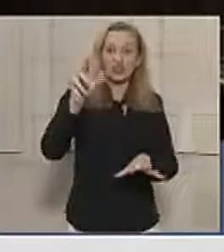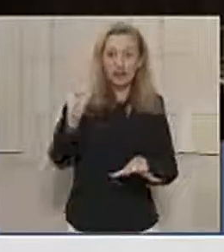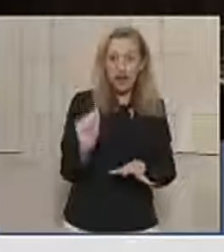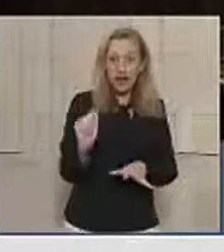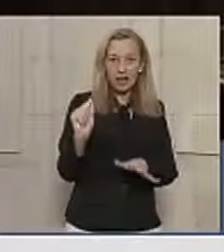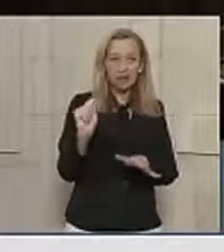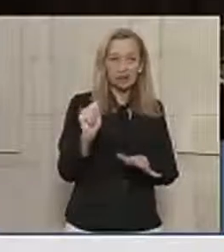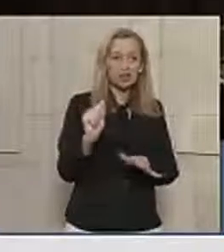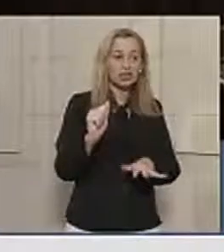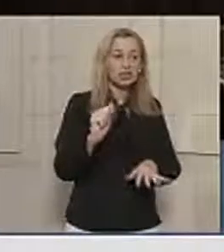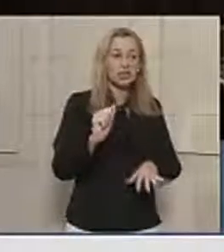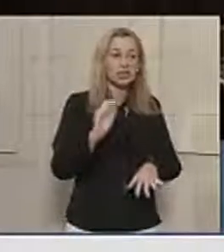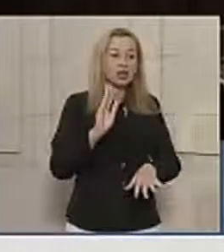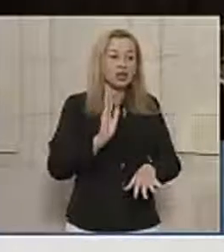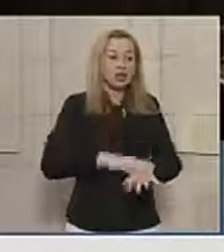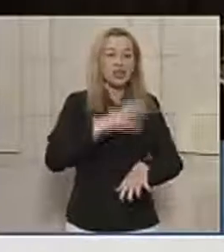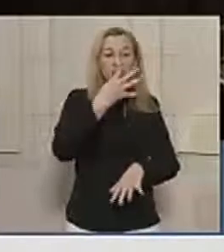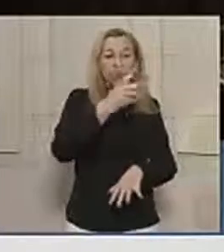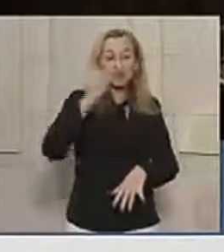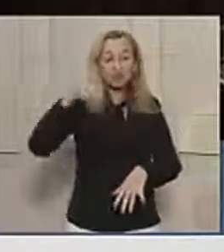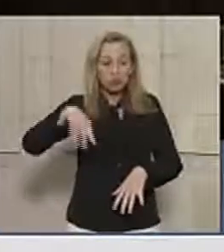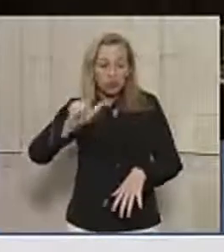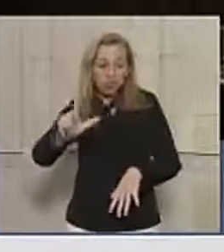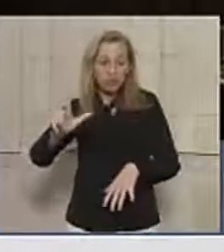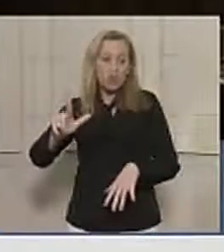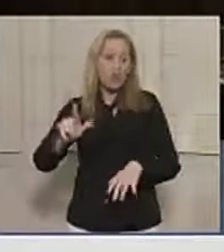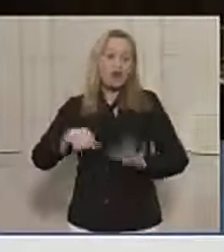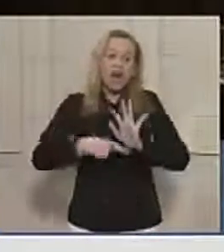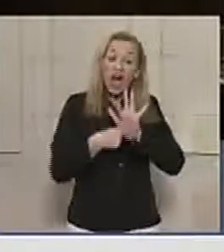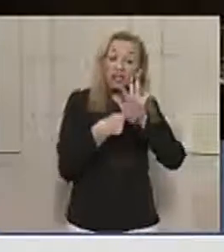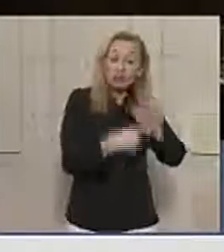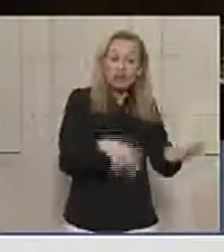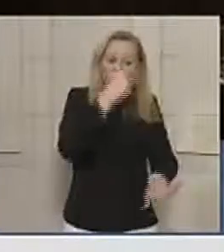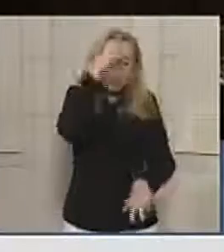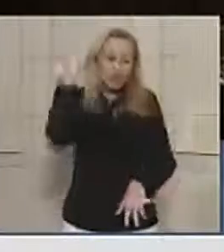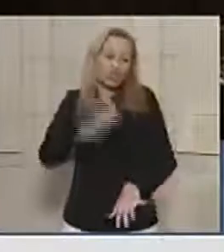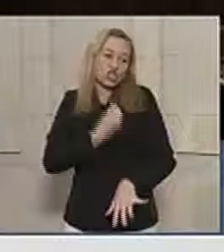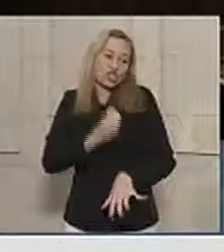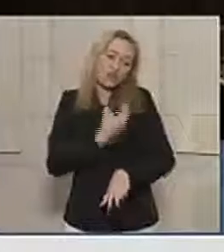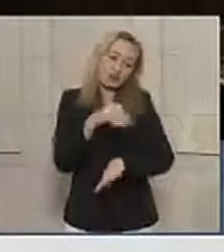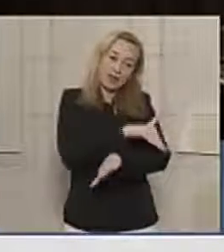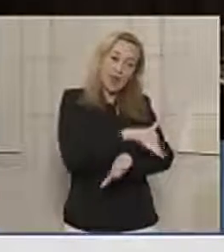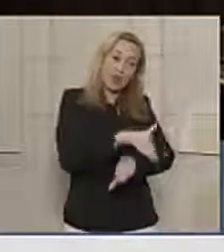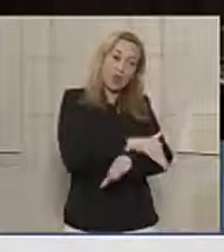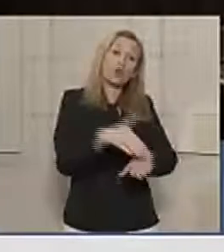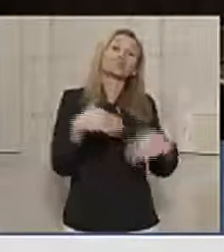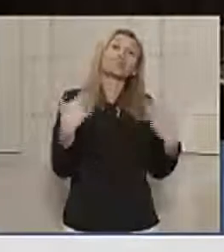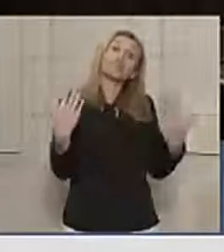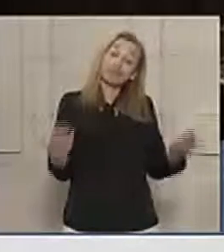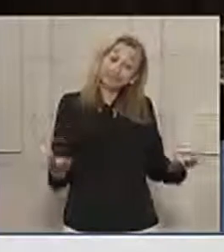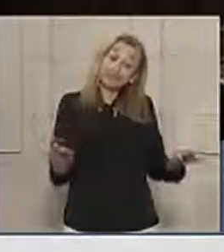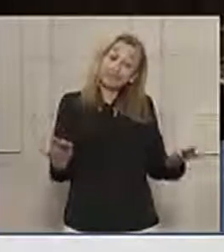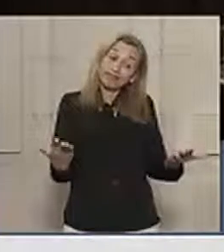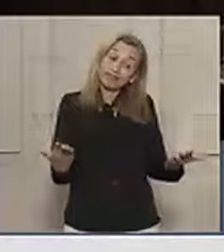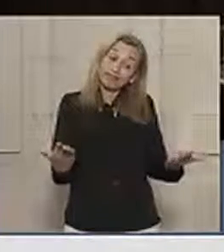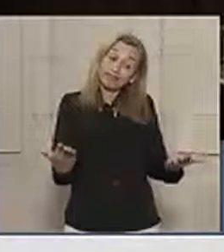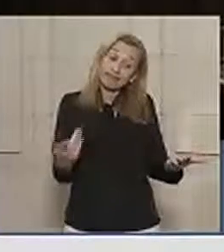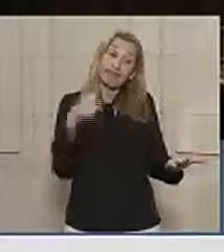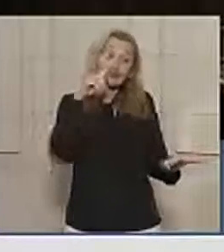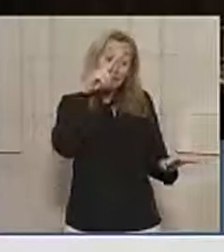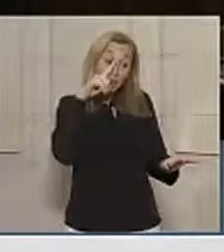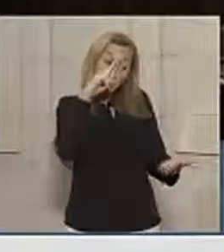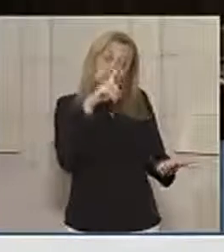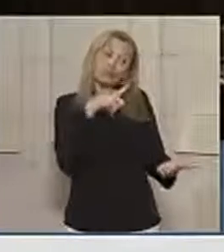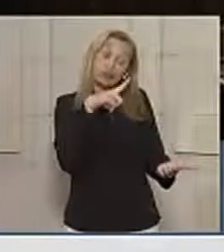em 4.000 vagas para acolher essas pessoas que estão em situação de risco, que fazem